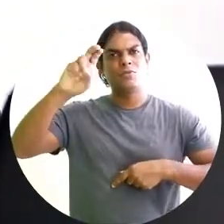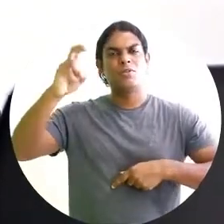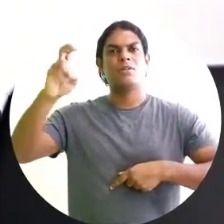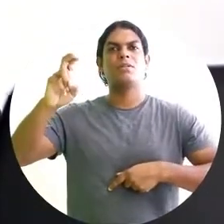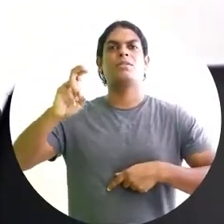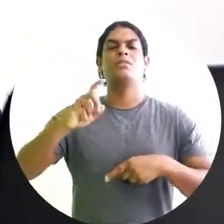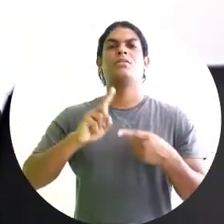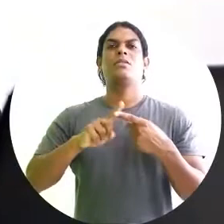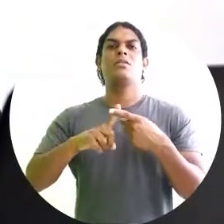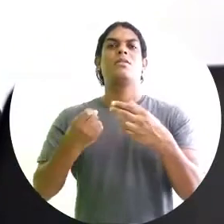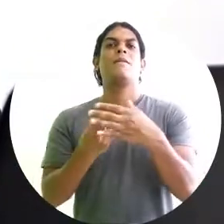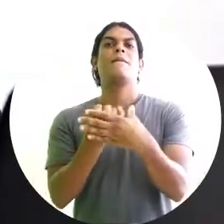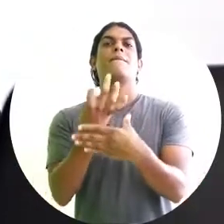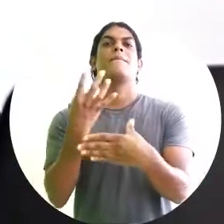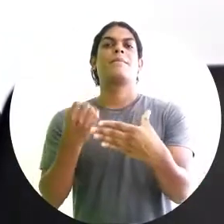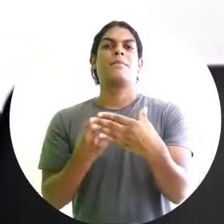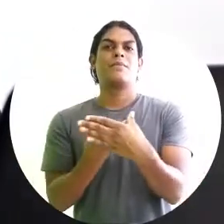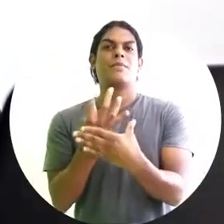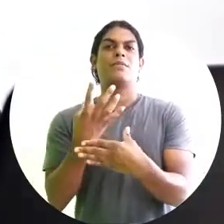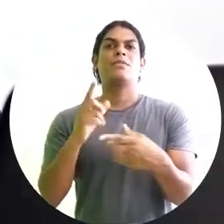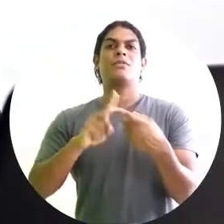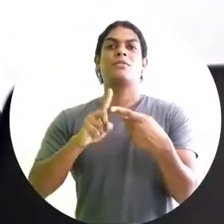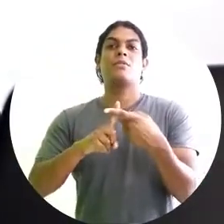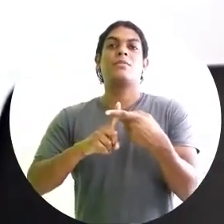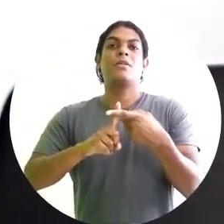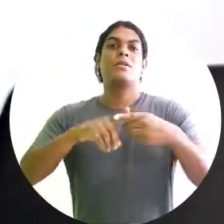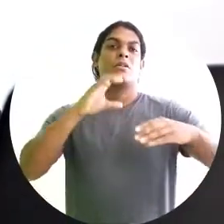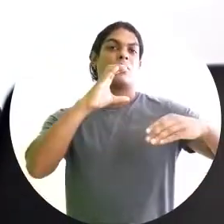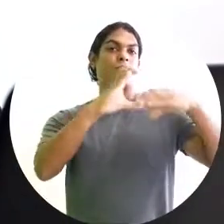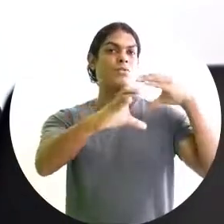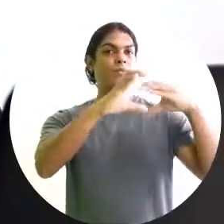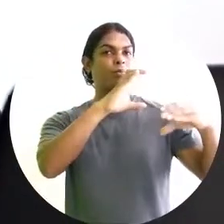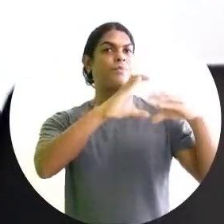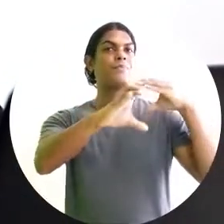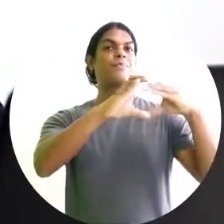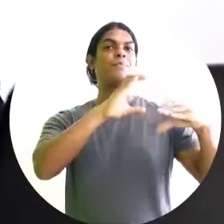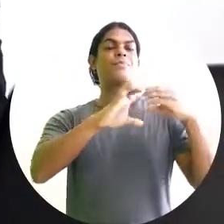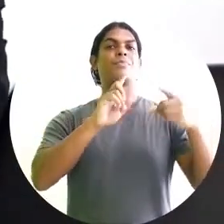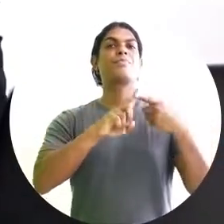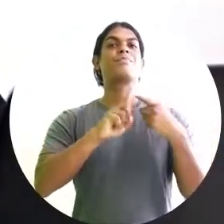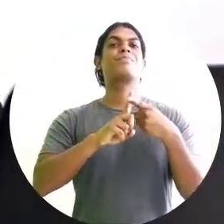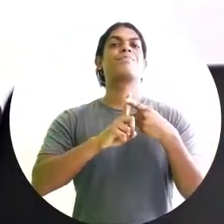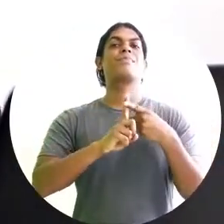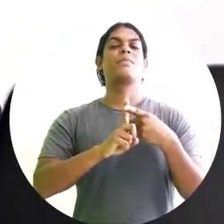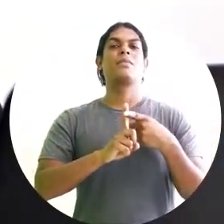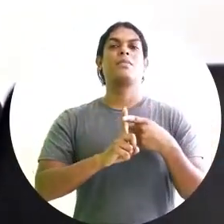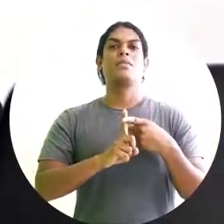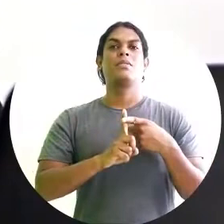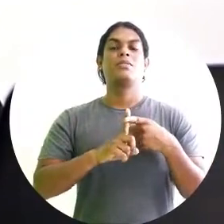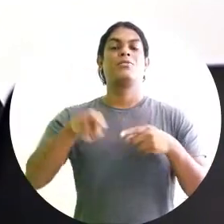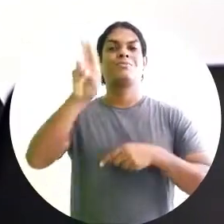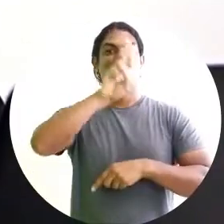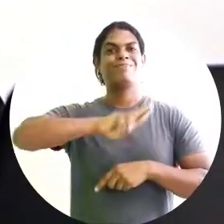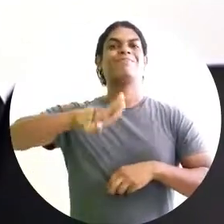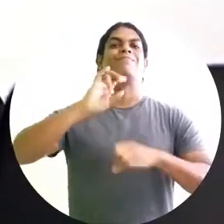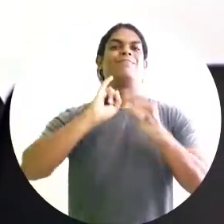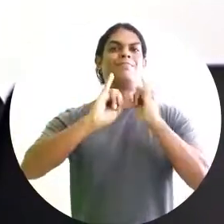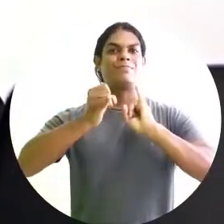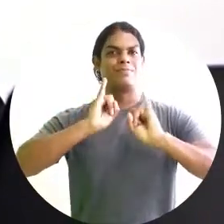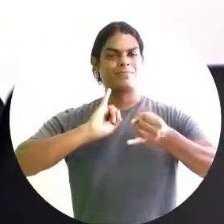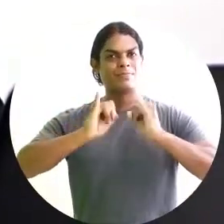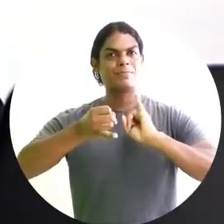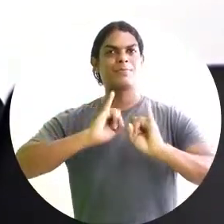culturais, fatores produtivos, fatores na comunicação, principalmente por intermédio